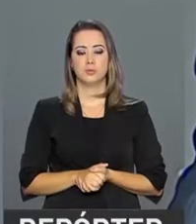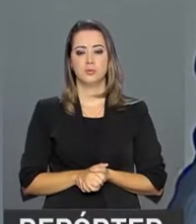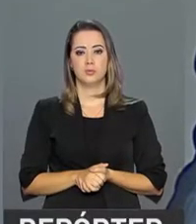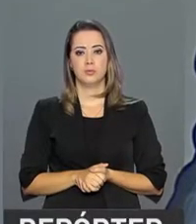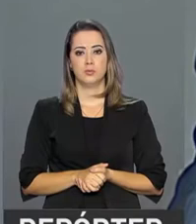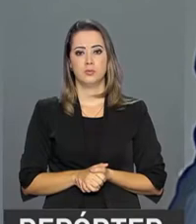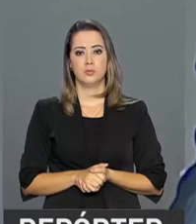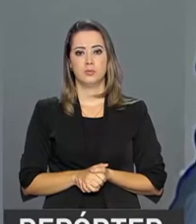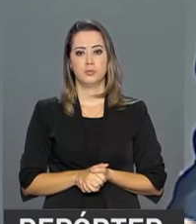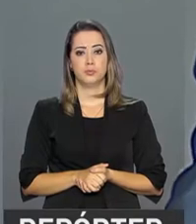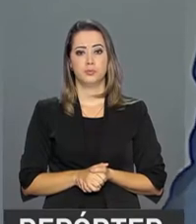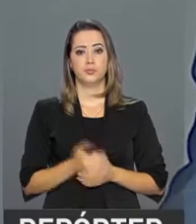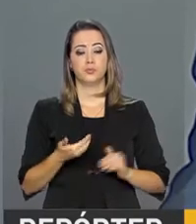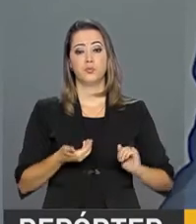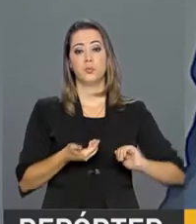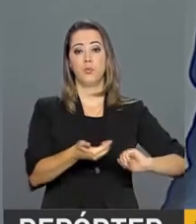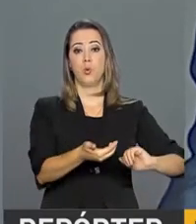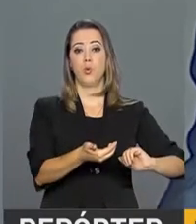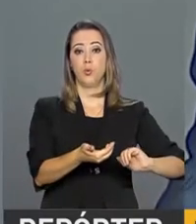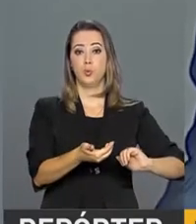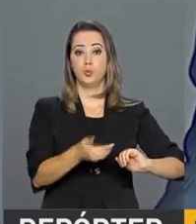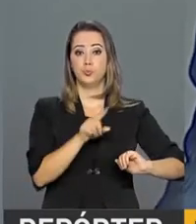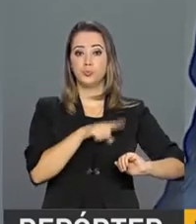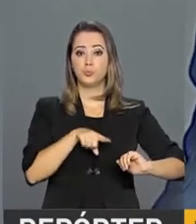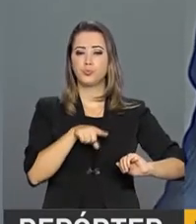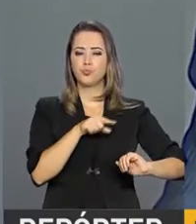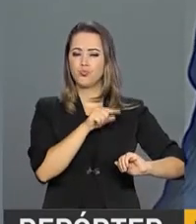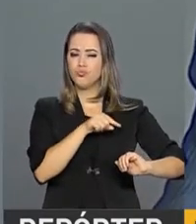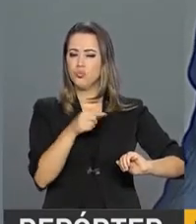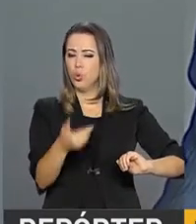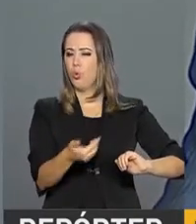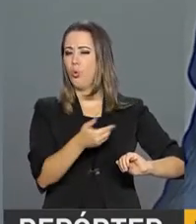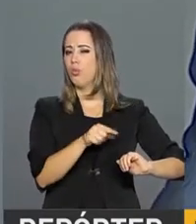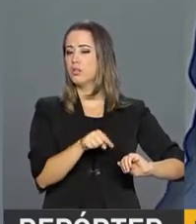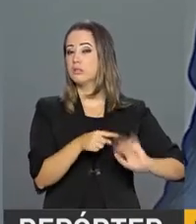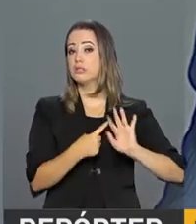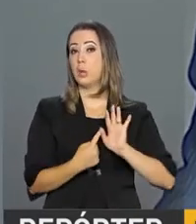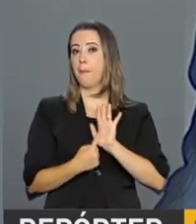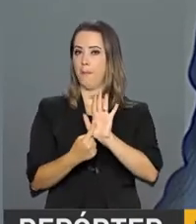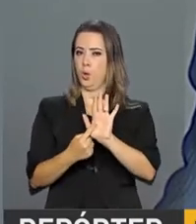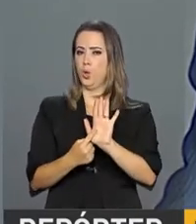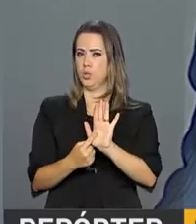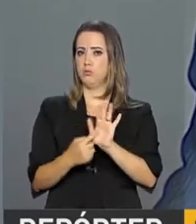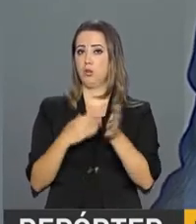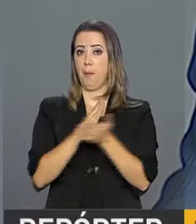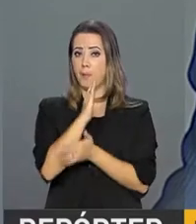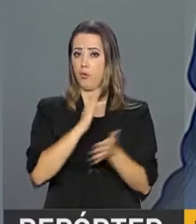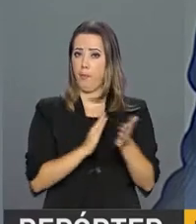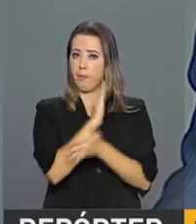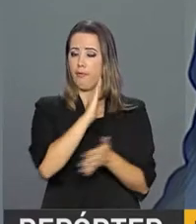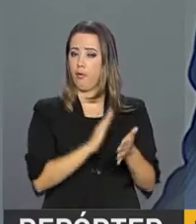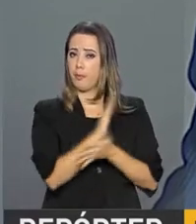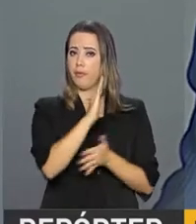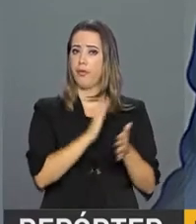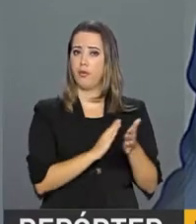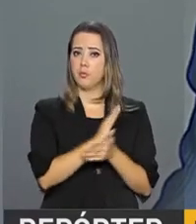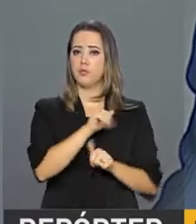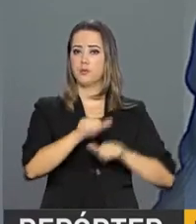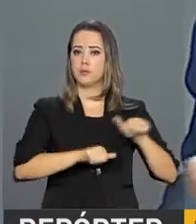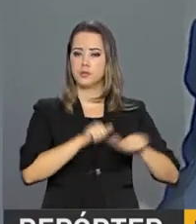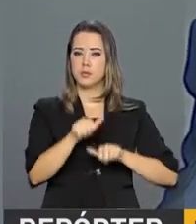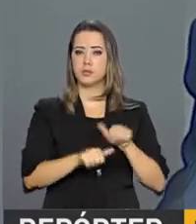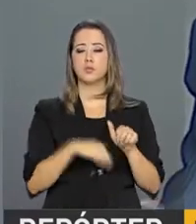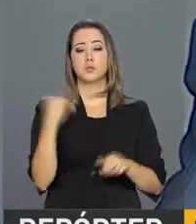o congresso tem mostrado que tem aprovado as reformas fundamentais para o país